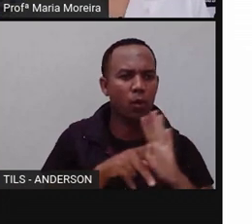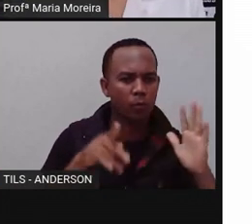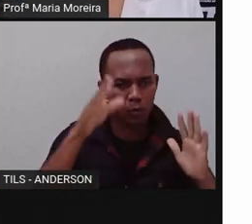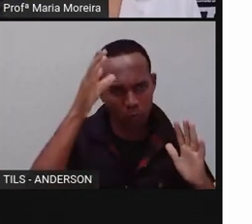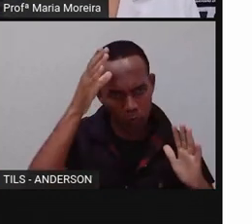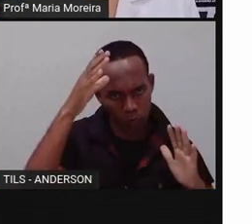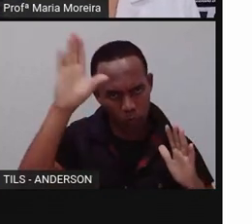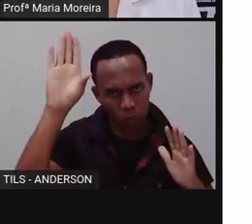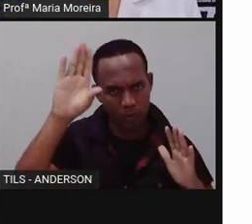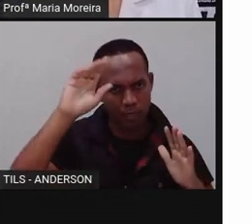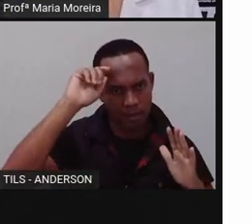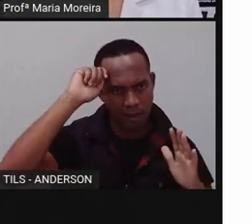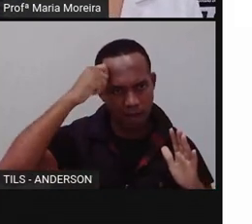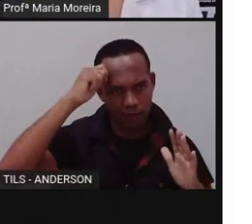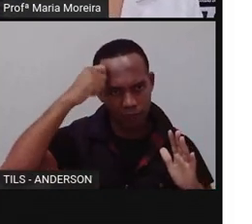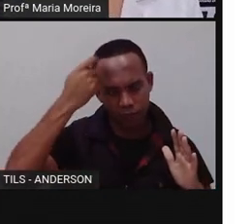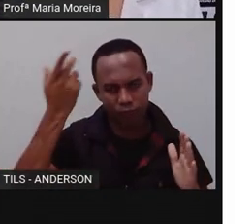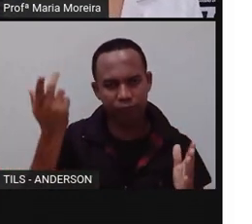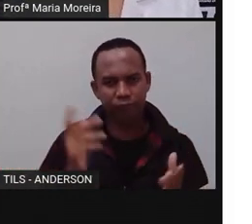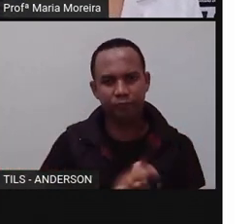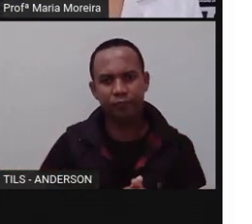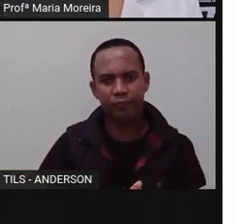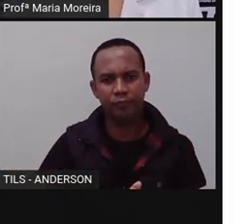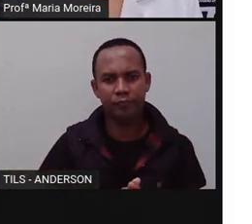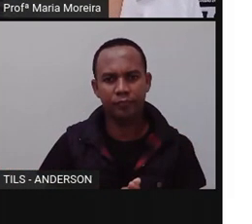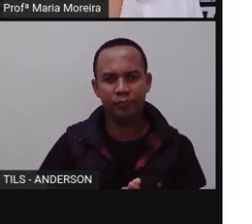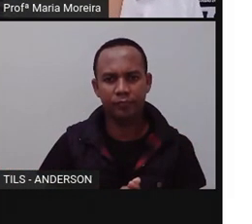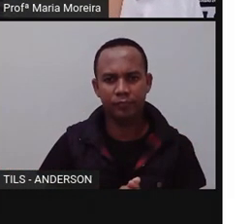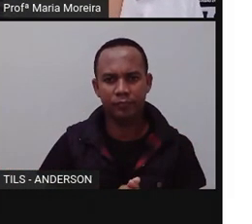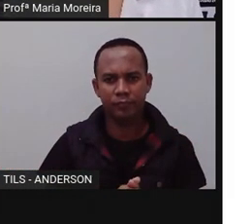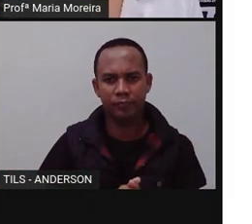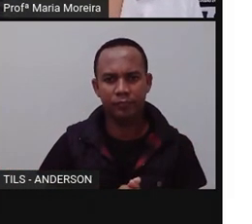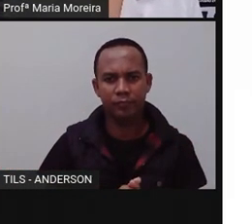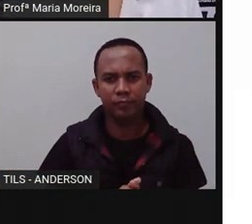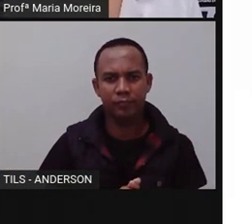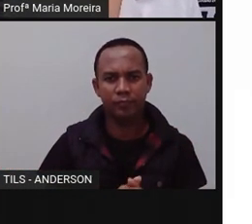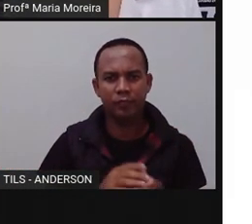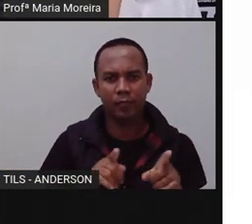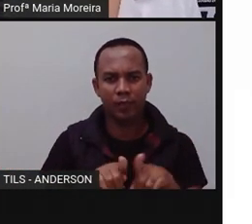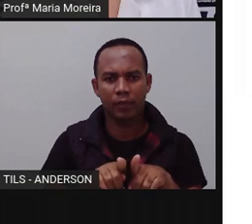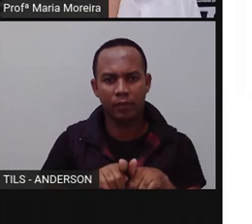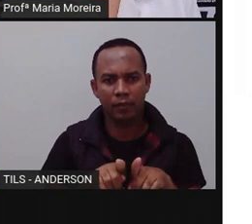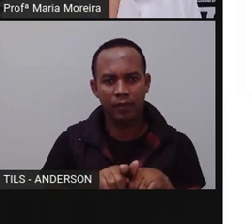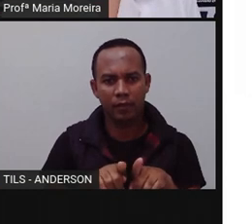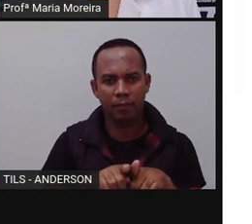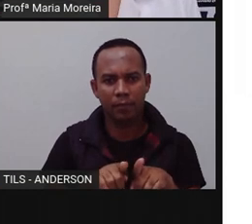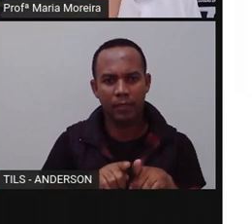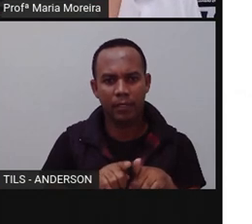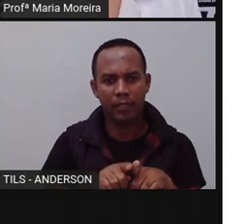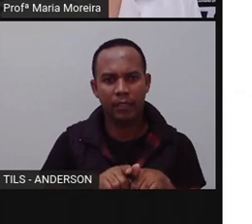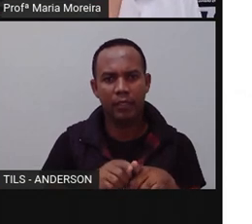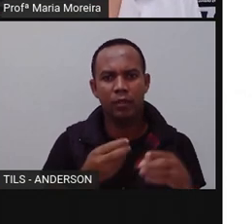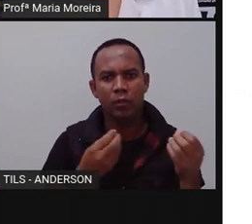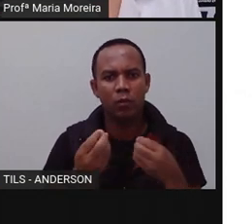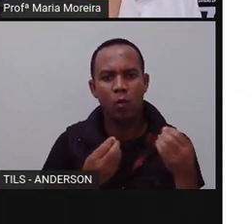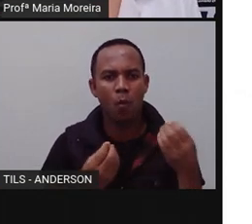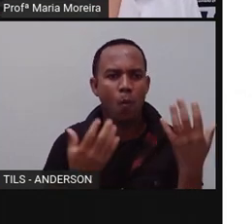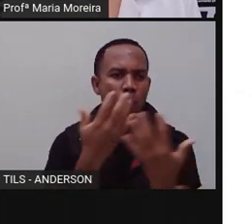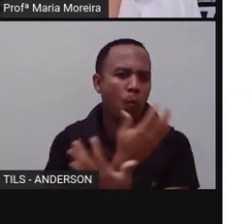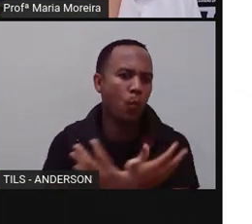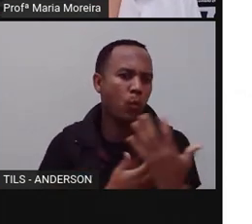cultura afro. Vamos lá. As expressões musicais são